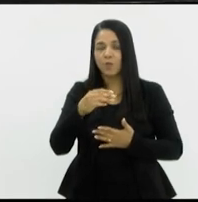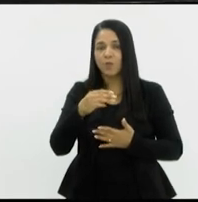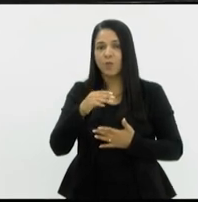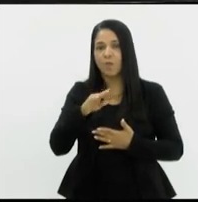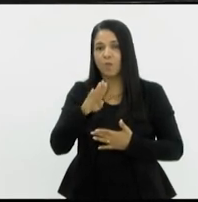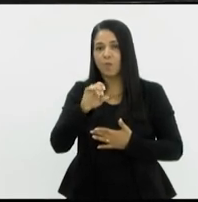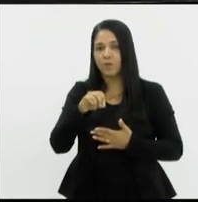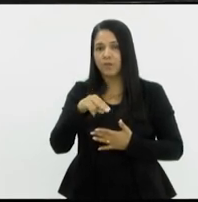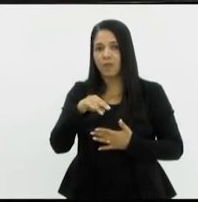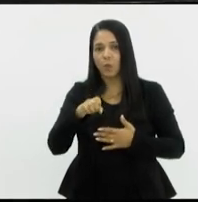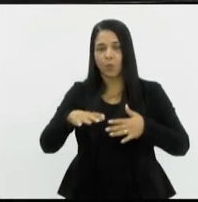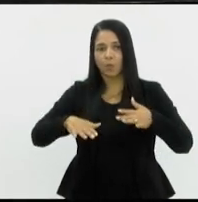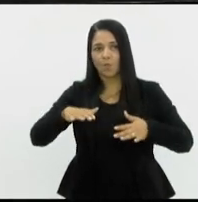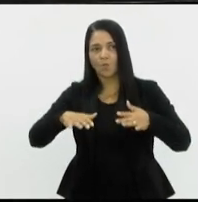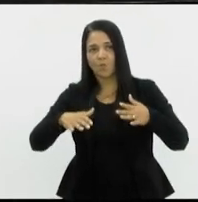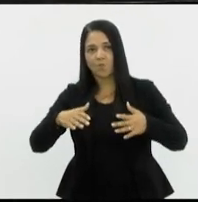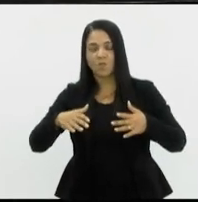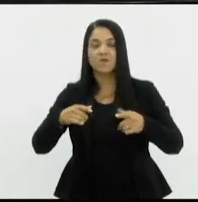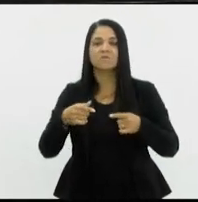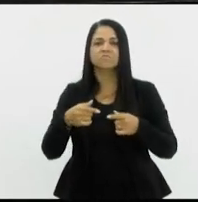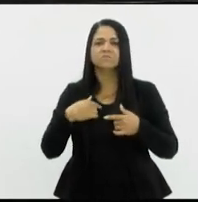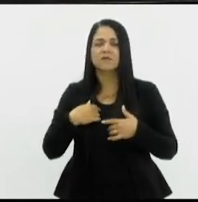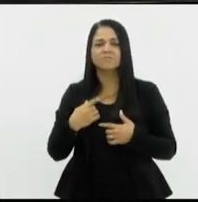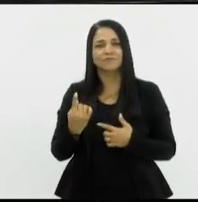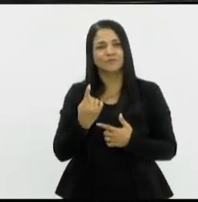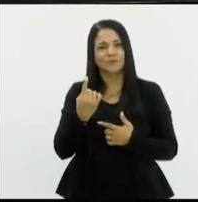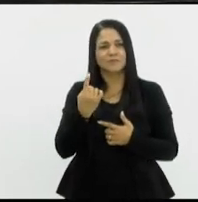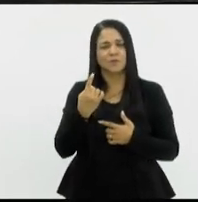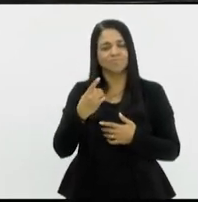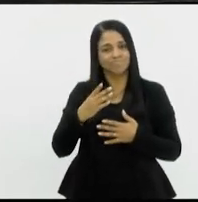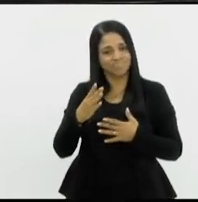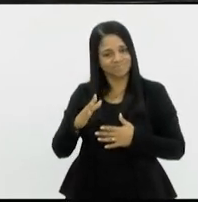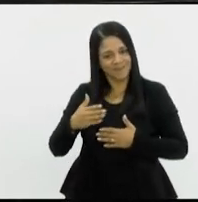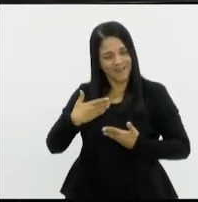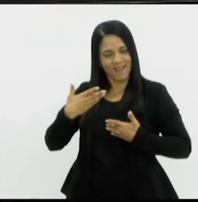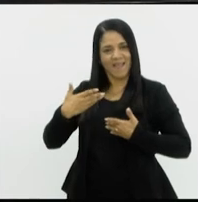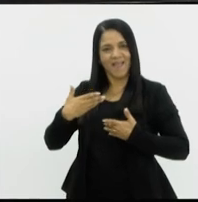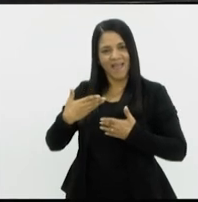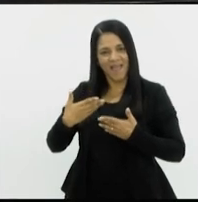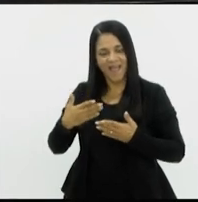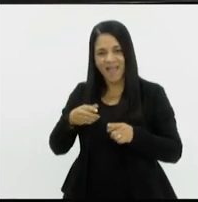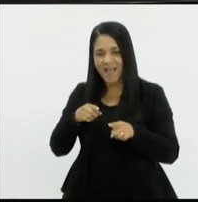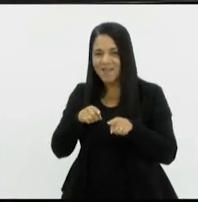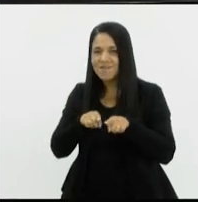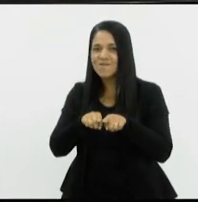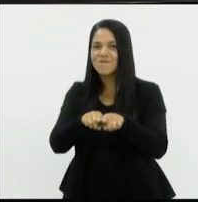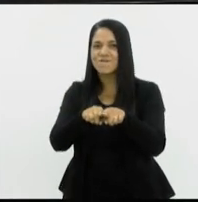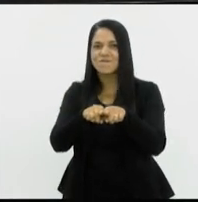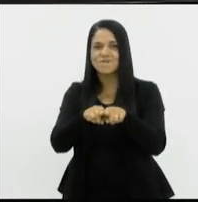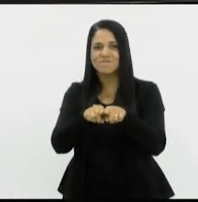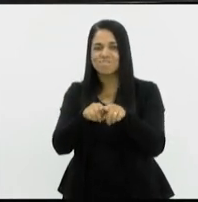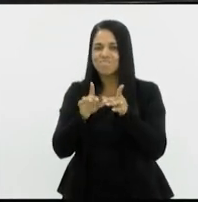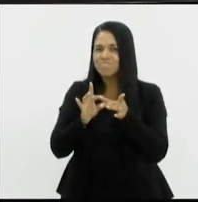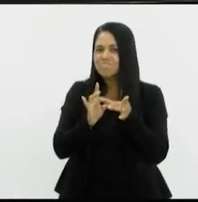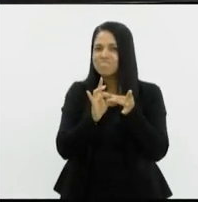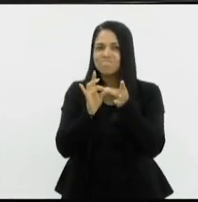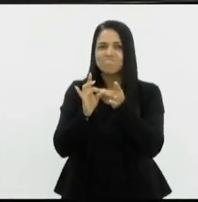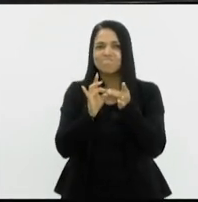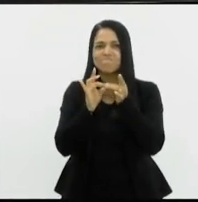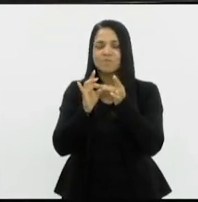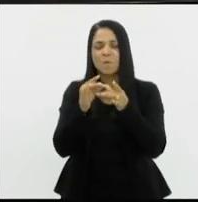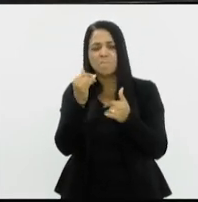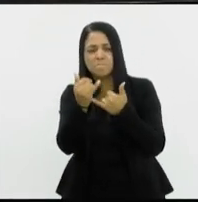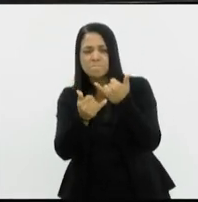para povoar sua solidão. E o boneco tornou-se seu companheiro inseparável. Com ele